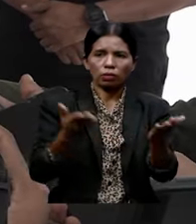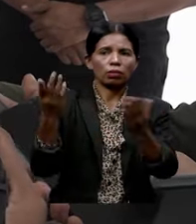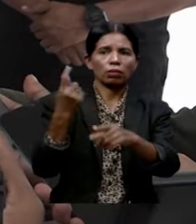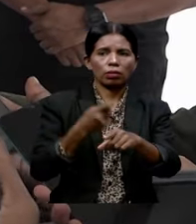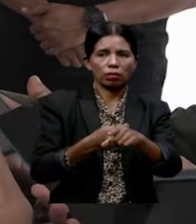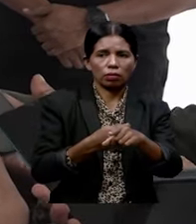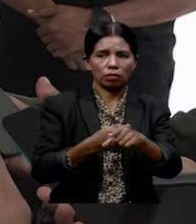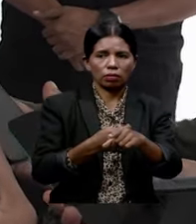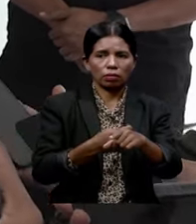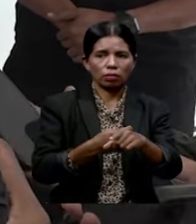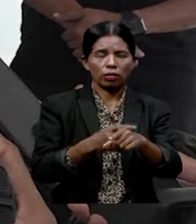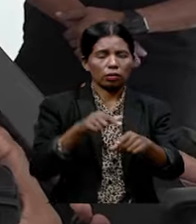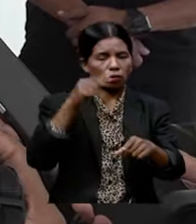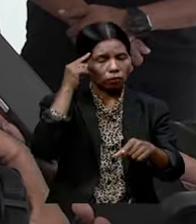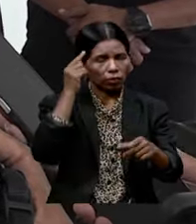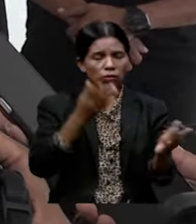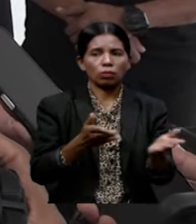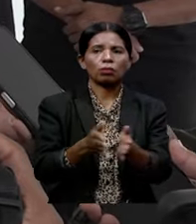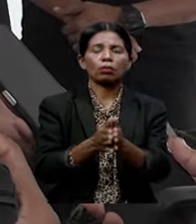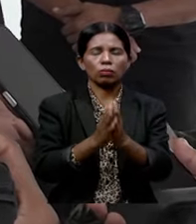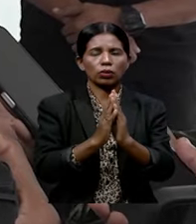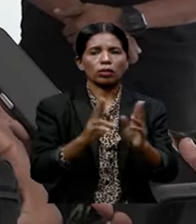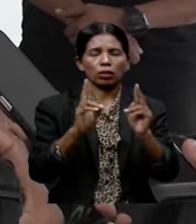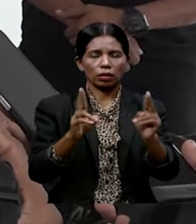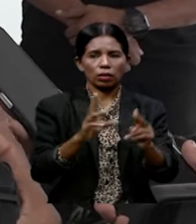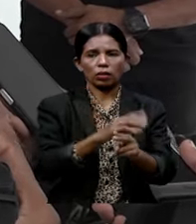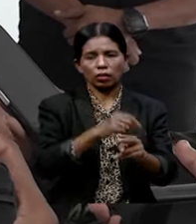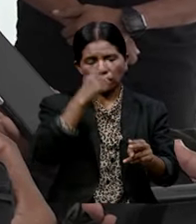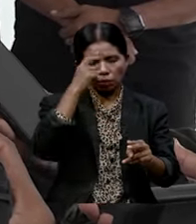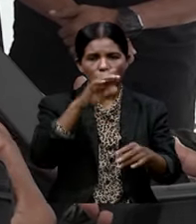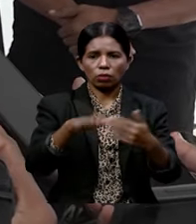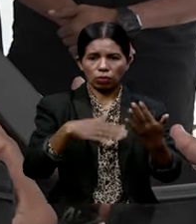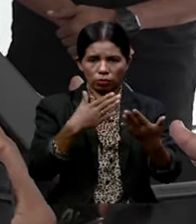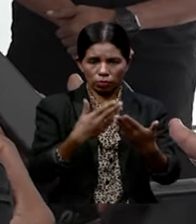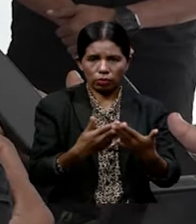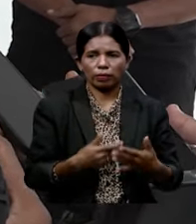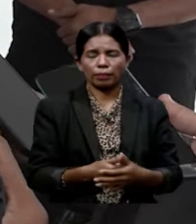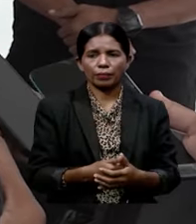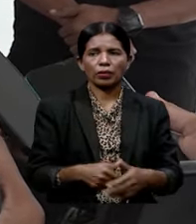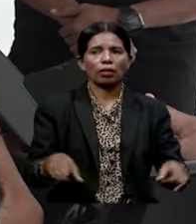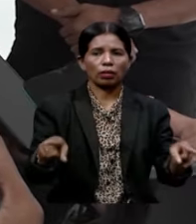kala runga governo haruka ba usu urgente, tamasama urgente, uba sene hutu,